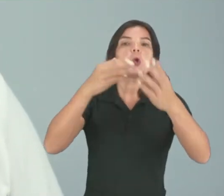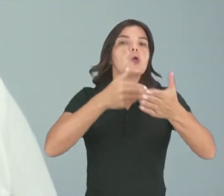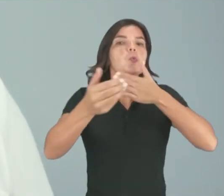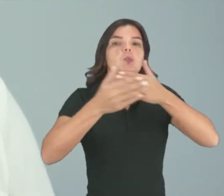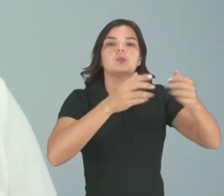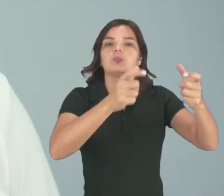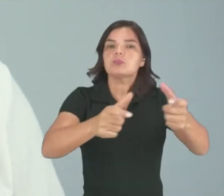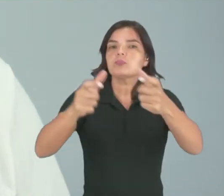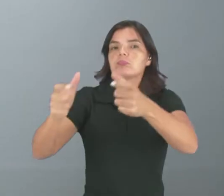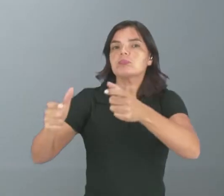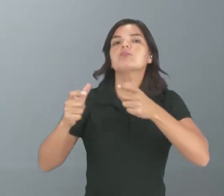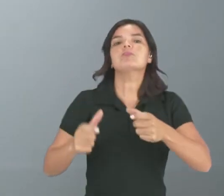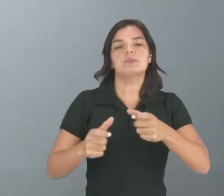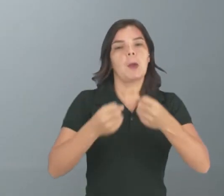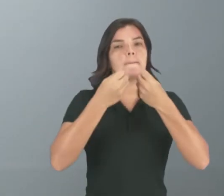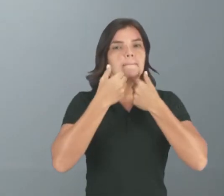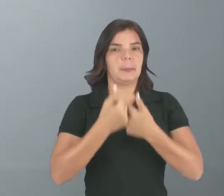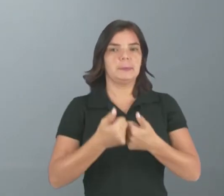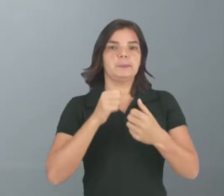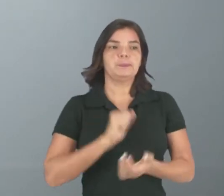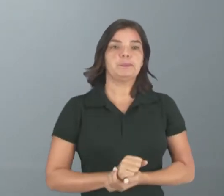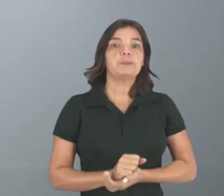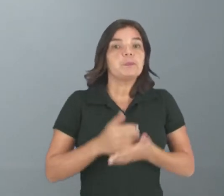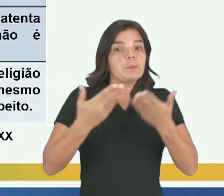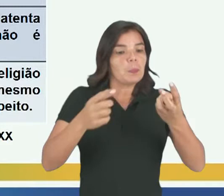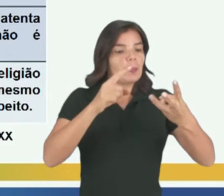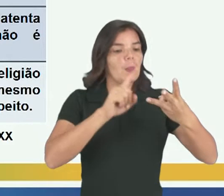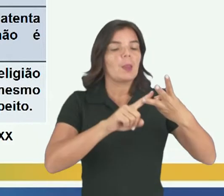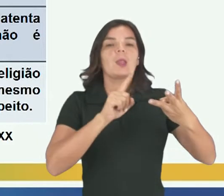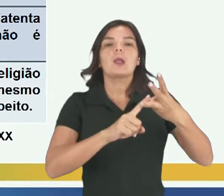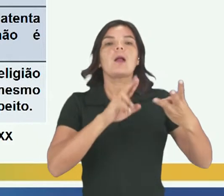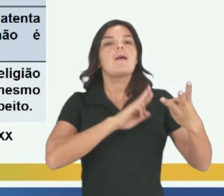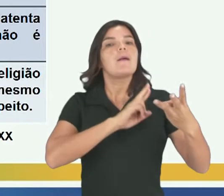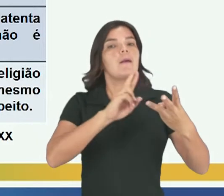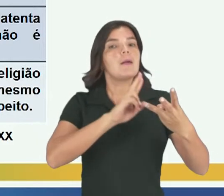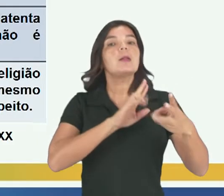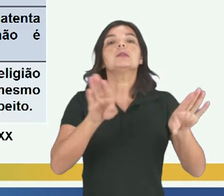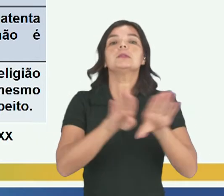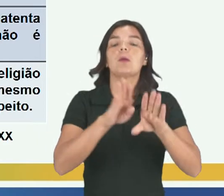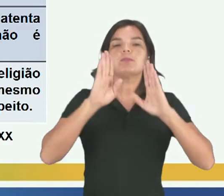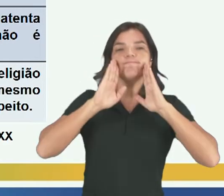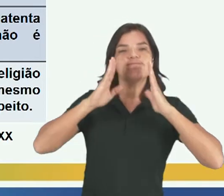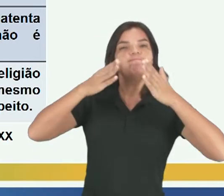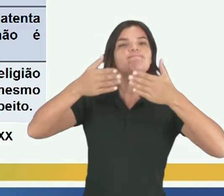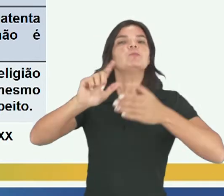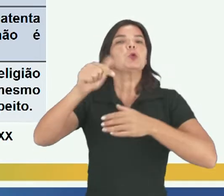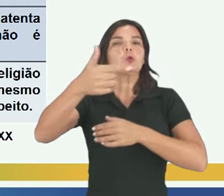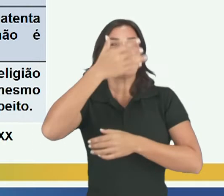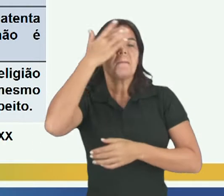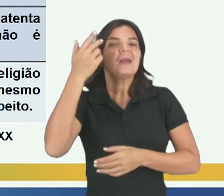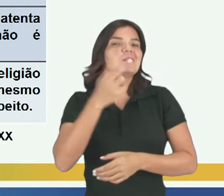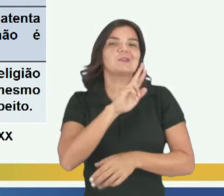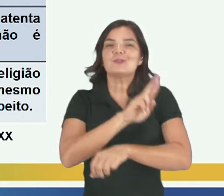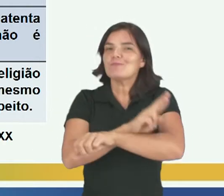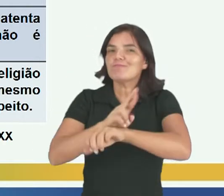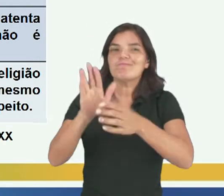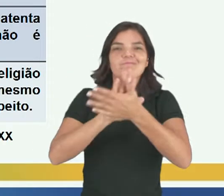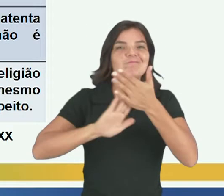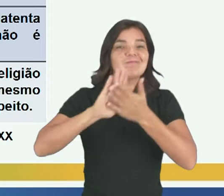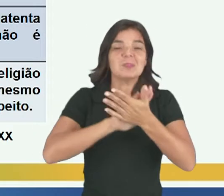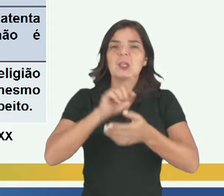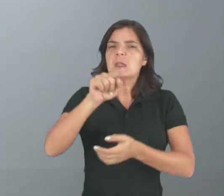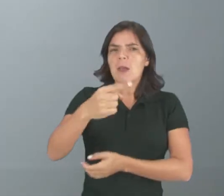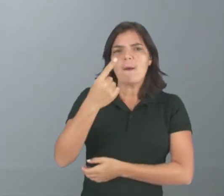qualquer lugar, ele cabe bem, né? Então, 3, religião que atenta contra o outro não é religião. Então,